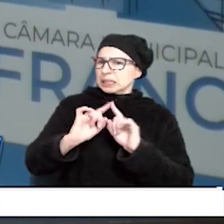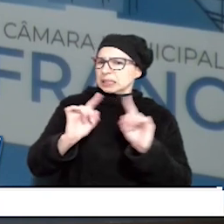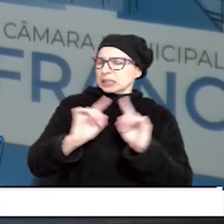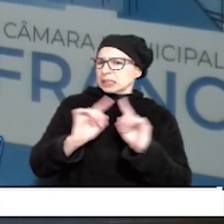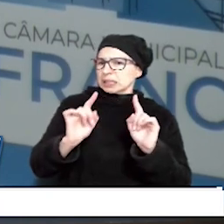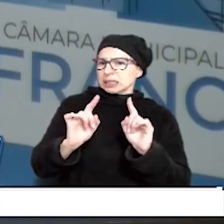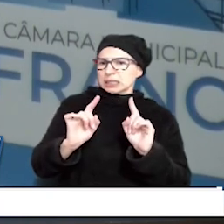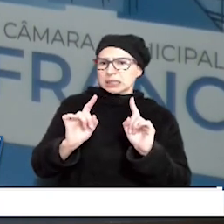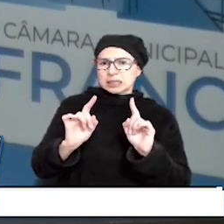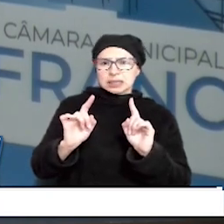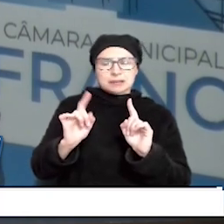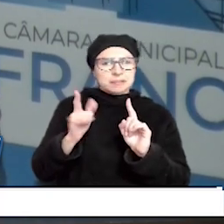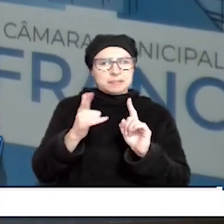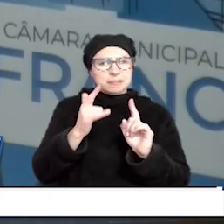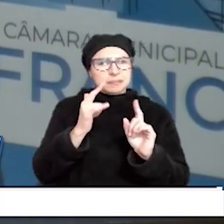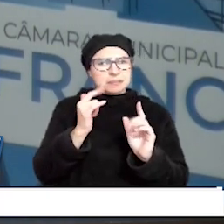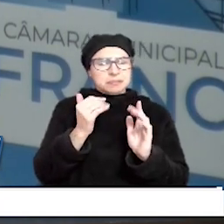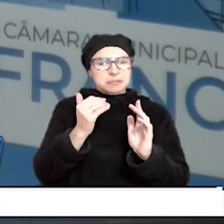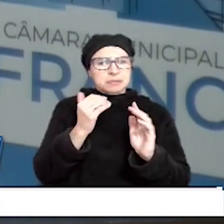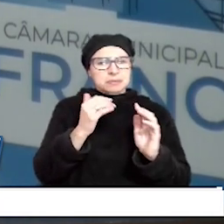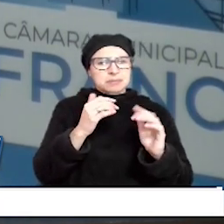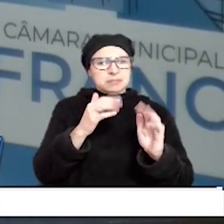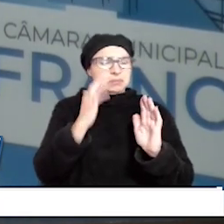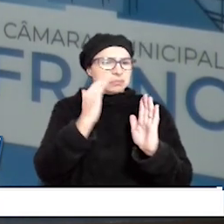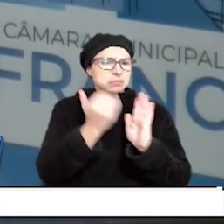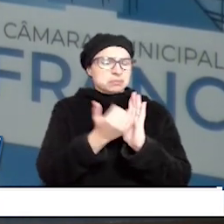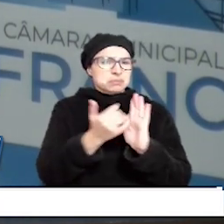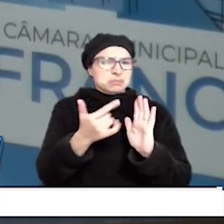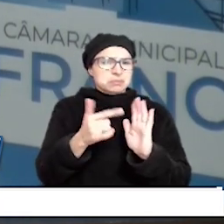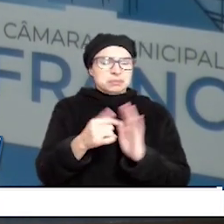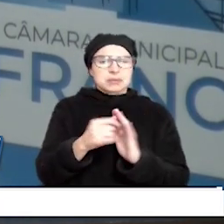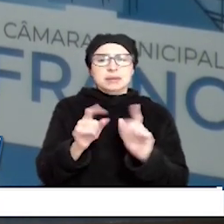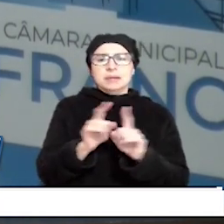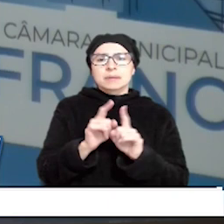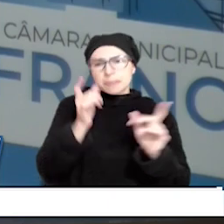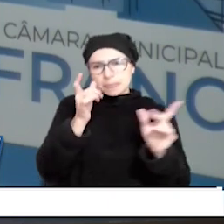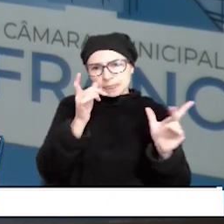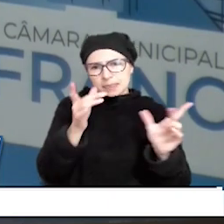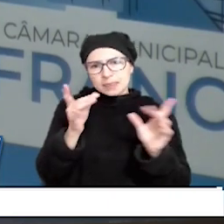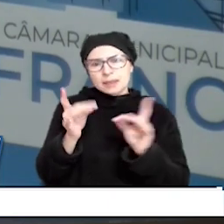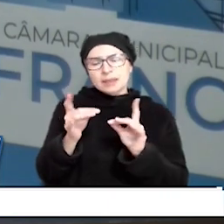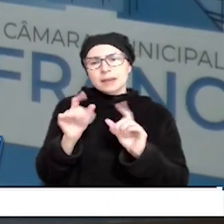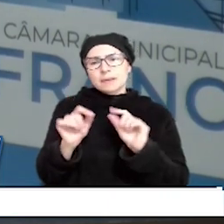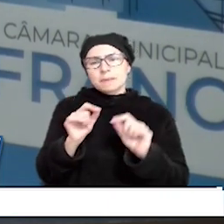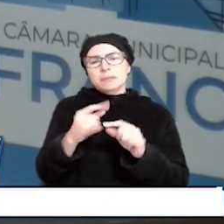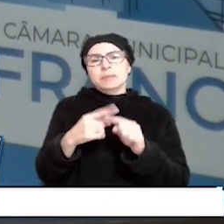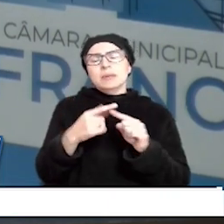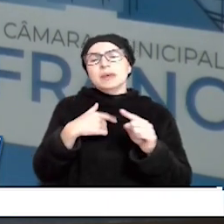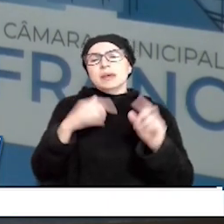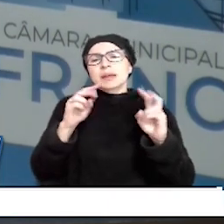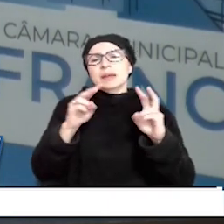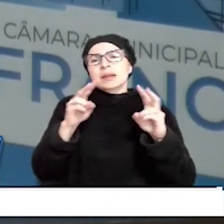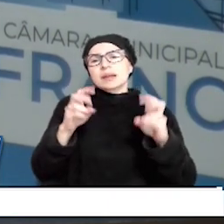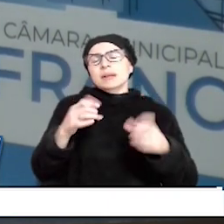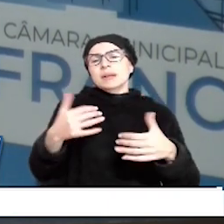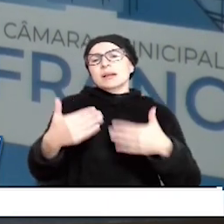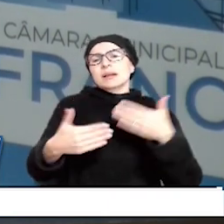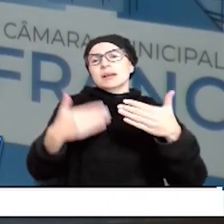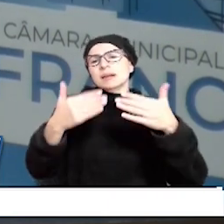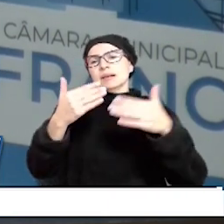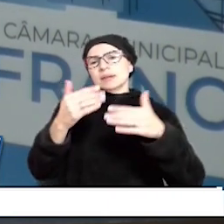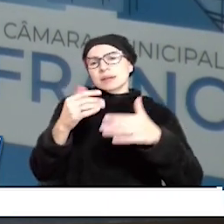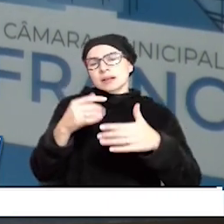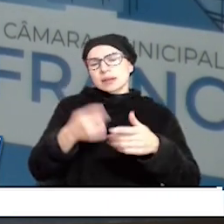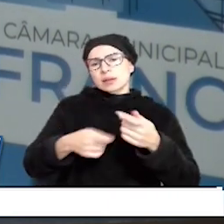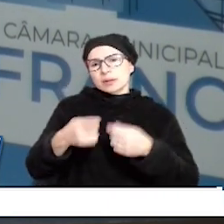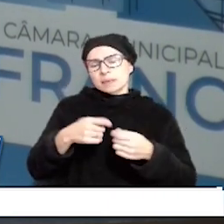aqui, infundadas. E eu queria chamar a atenção também, por que eu estou falando essa questão do desenvolvimento econômico?